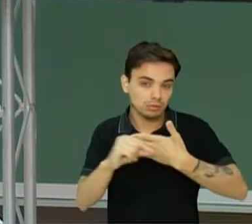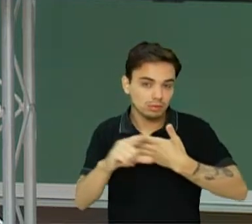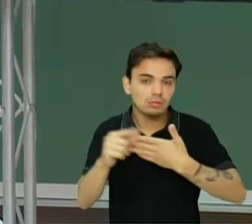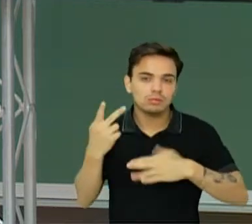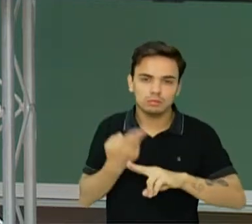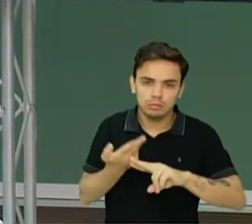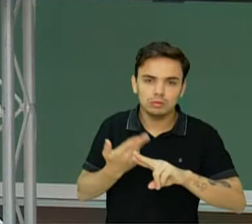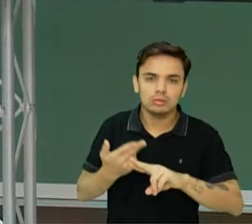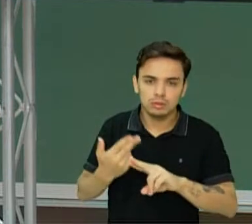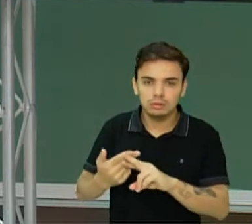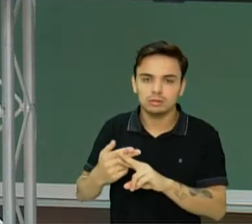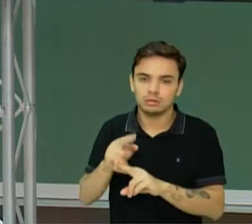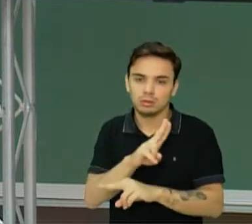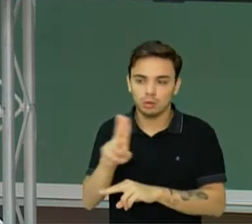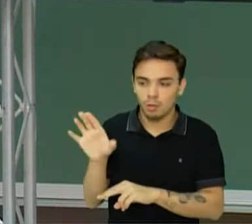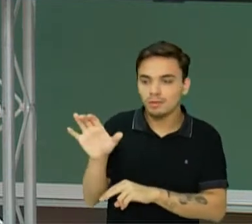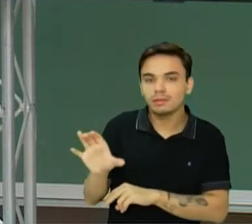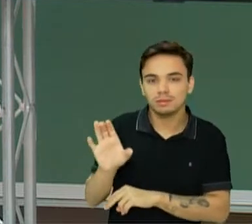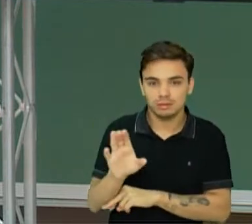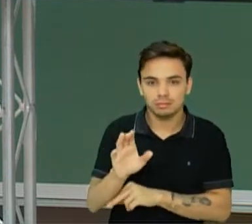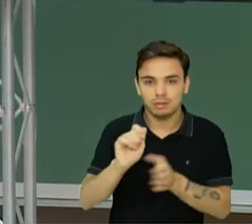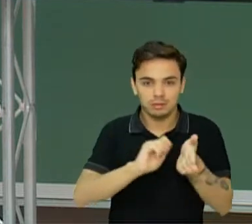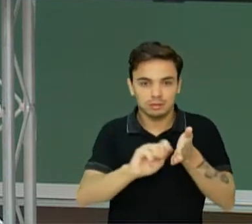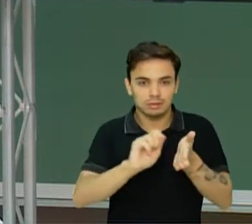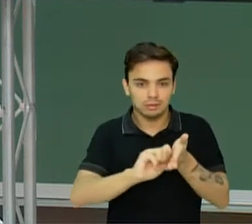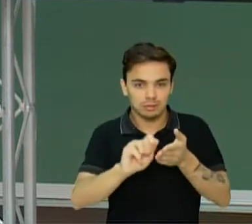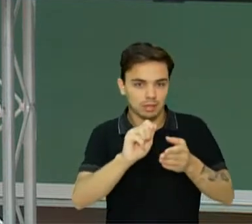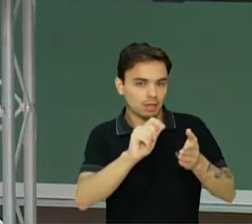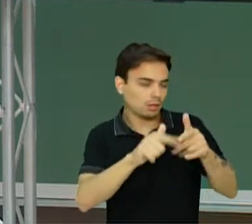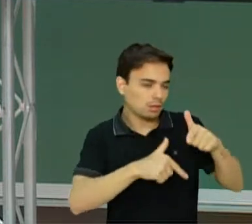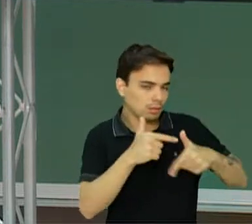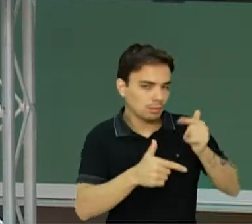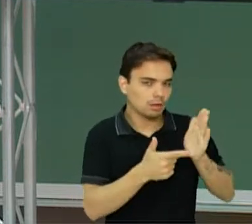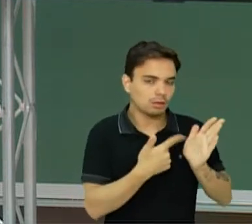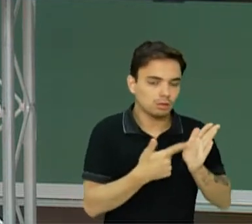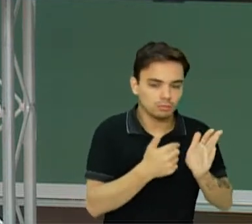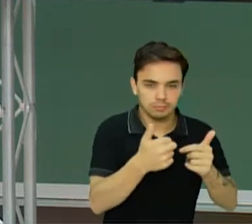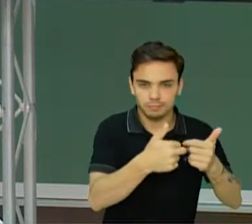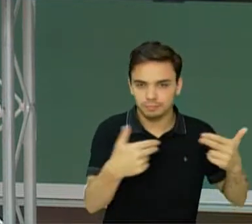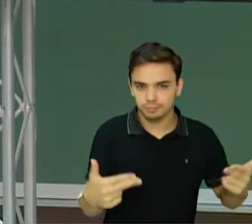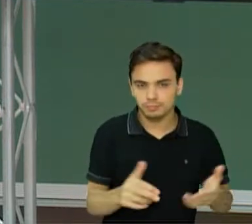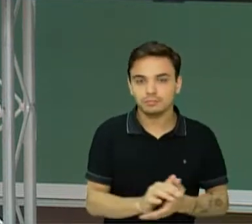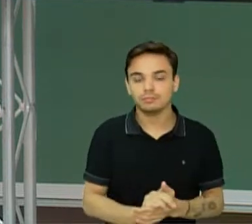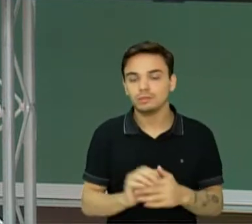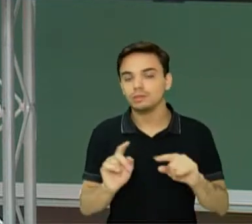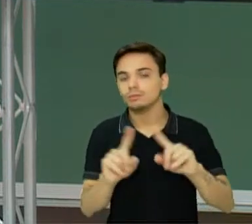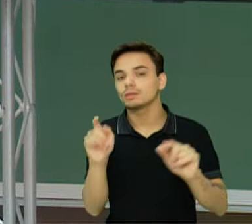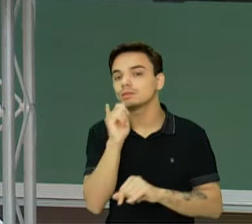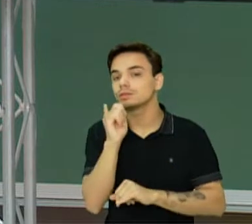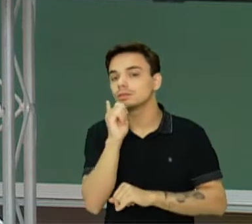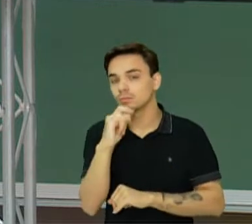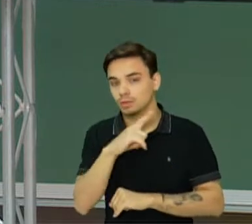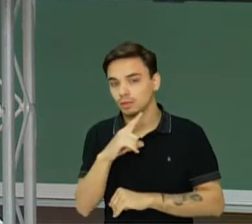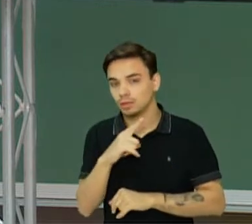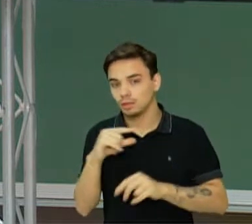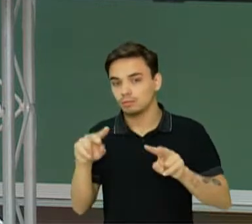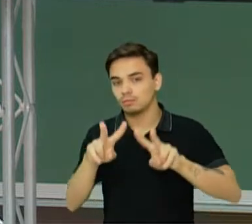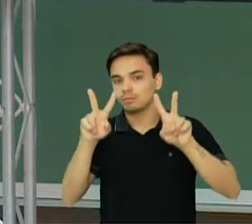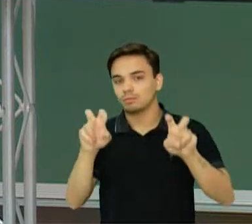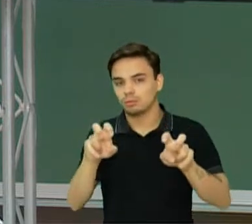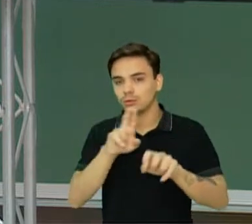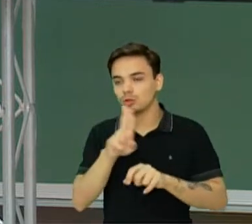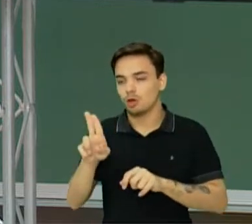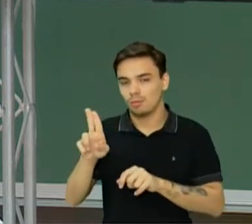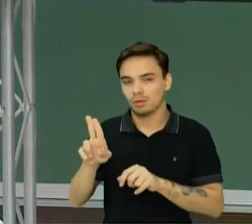esses pseudônimos na hora de assinar as suas obras, tá ok? Inclusive, Exemplos de pseudônimos nós